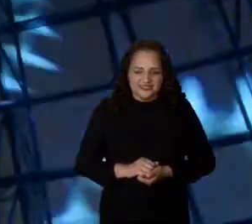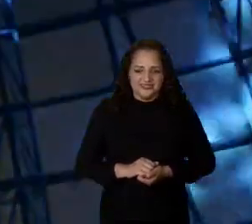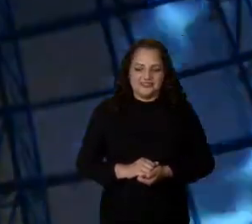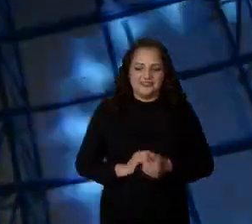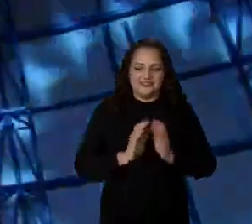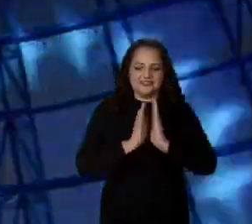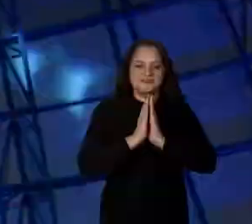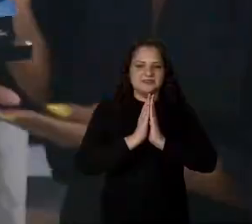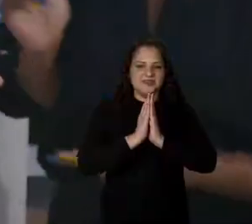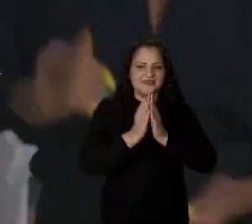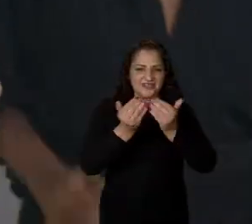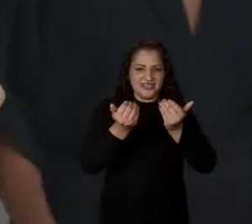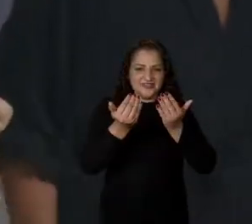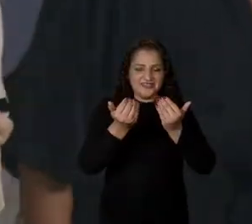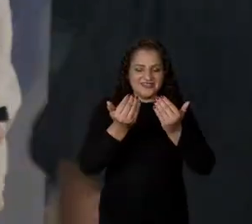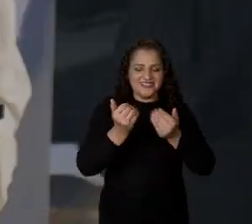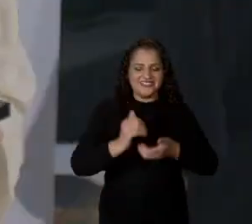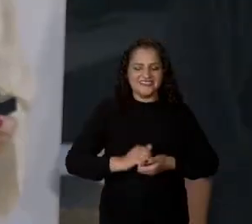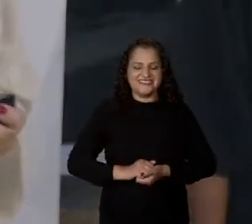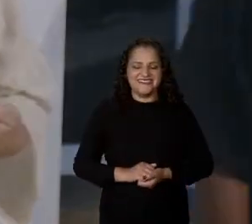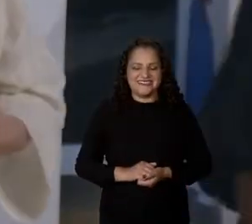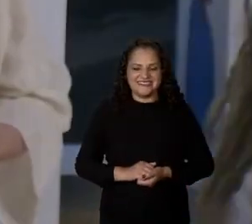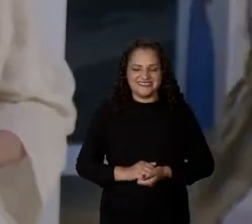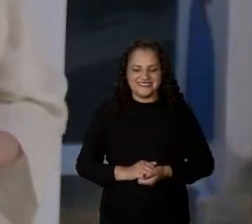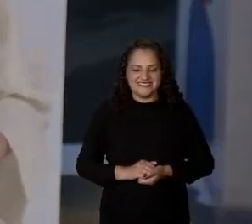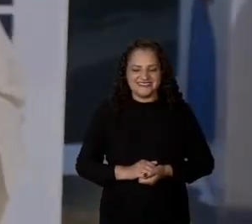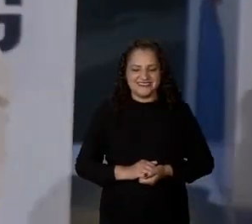Por favor, cheguem mais.